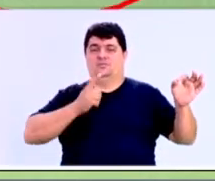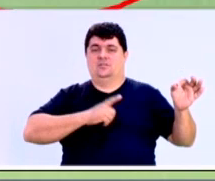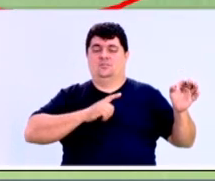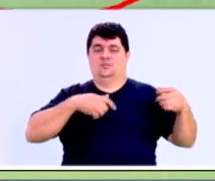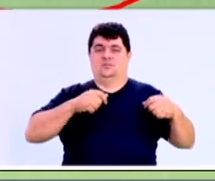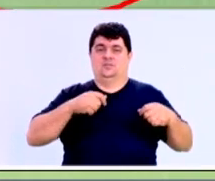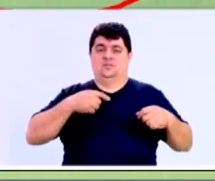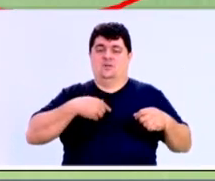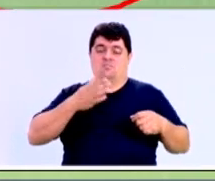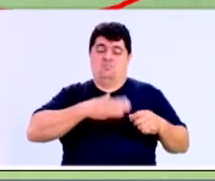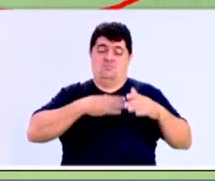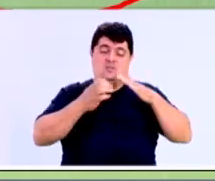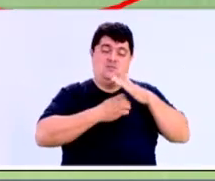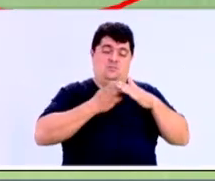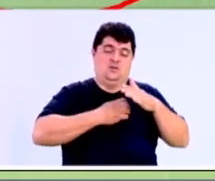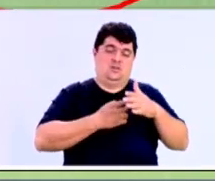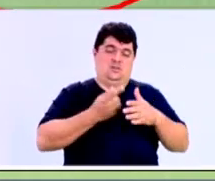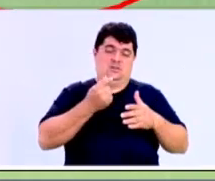bancar.